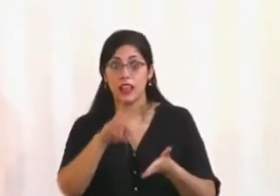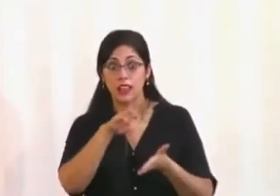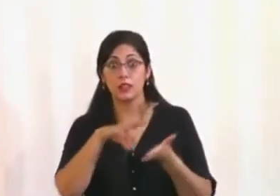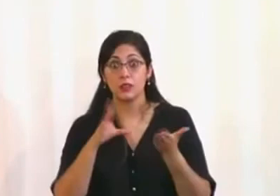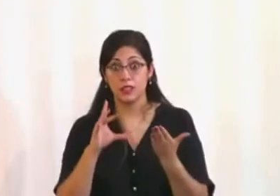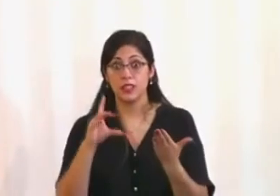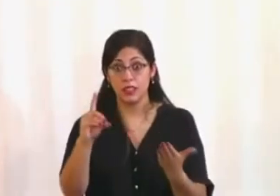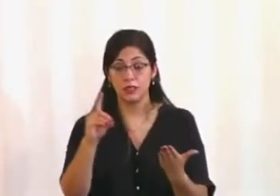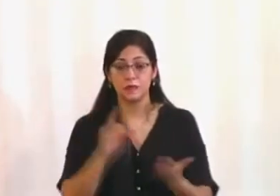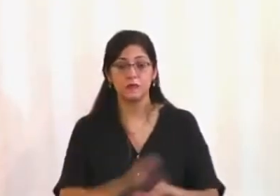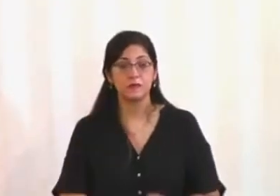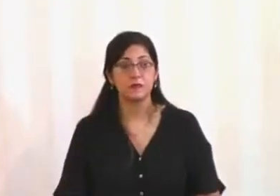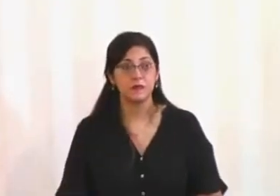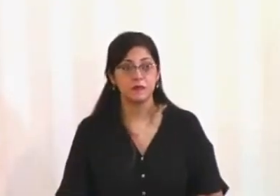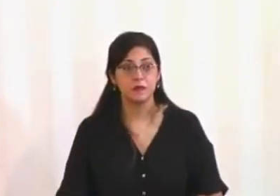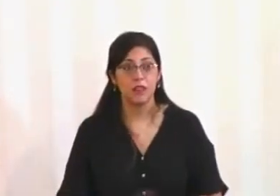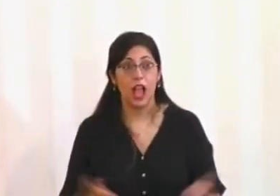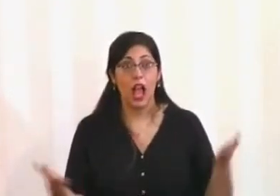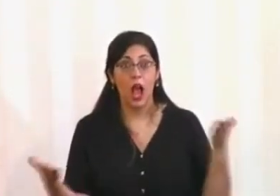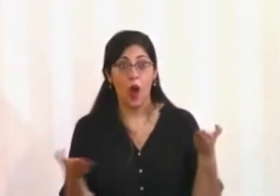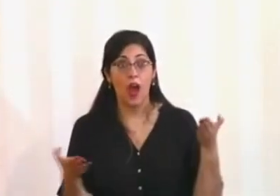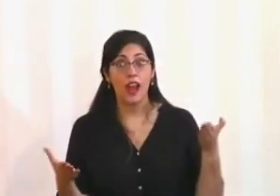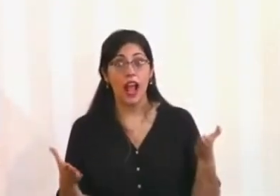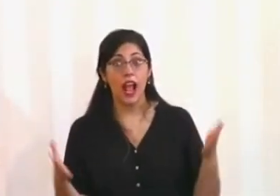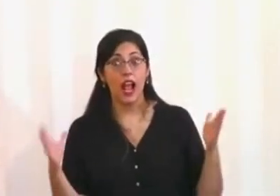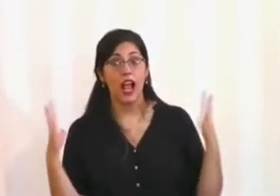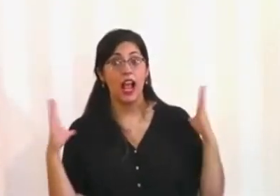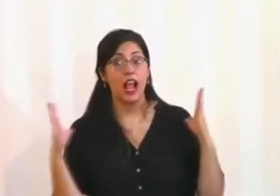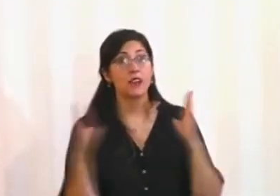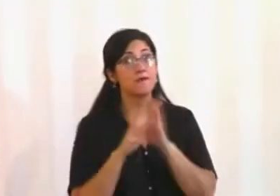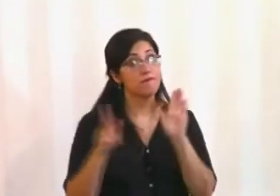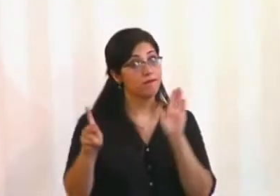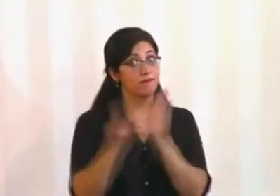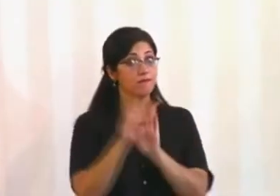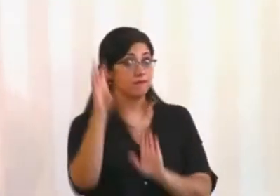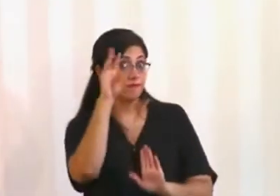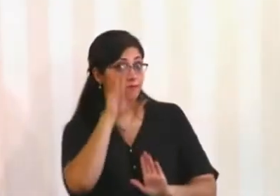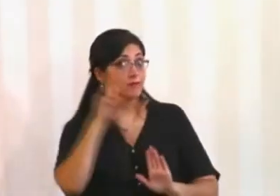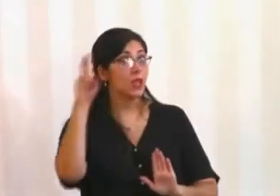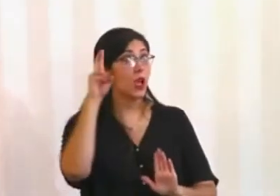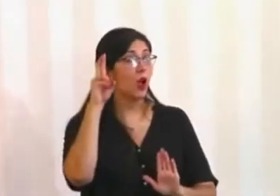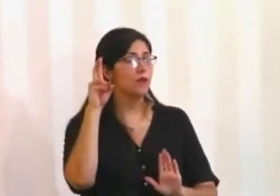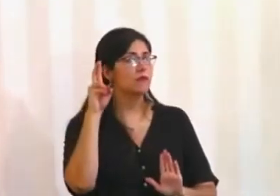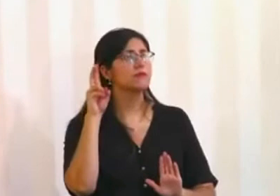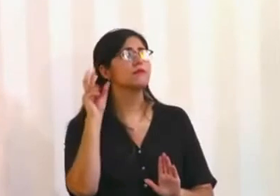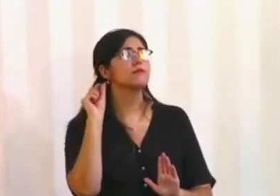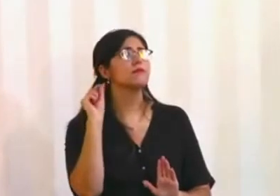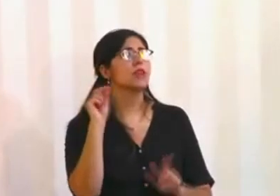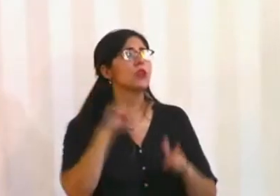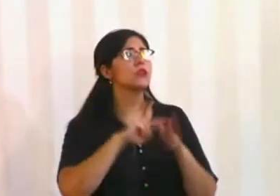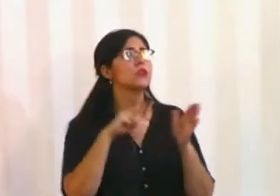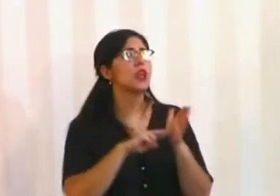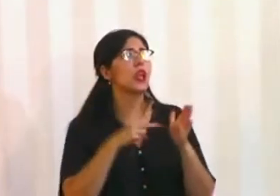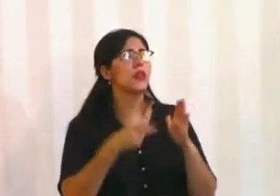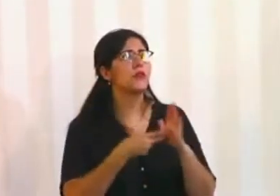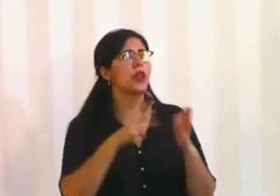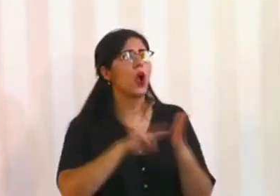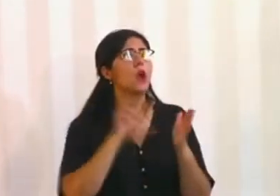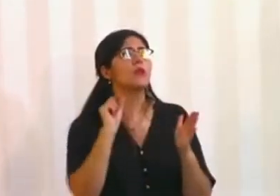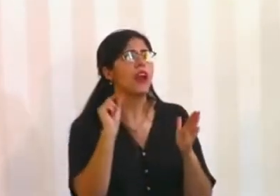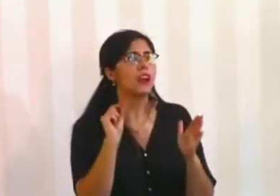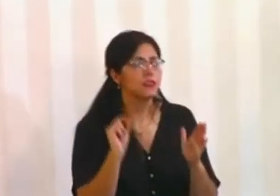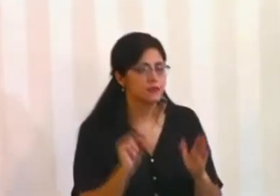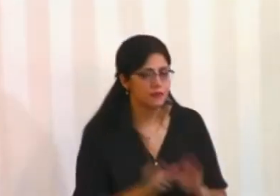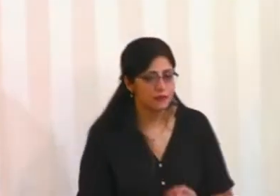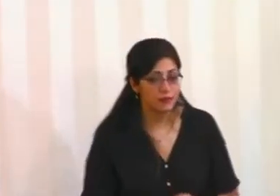anjo, mas agora diz o anjo do Senhor. Vocês sabem que toda vez que aparece essa expressão no Antigo Testamento, ela não está falando de um simples